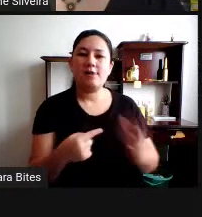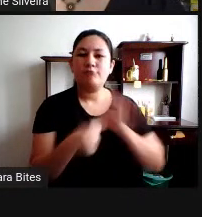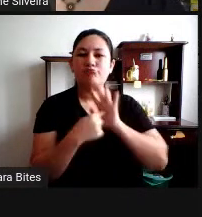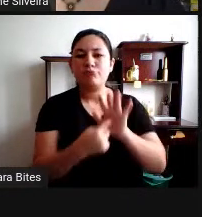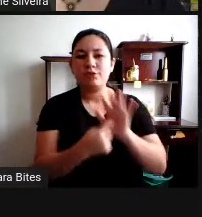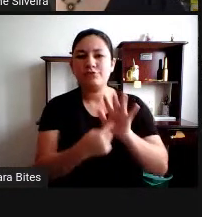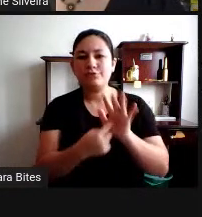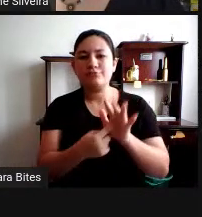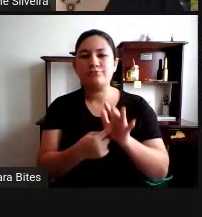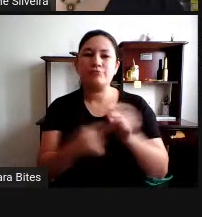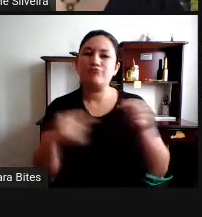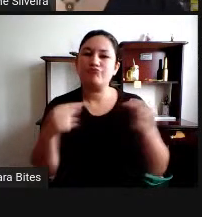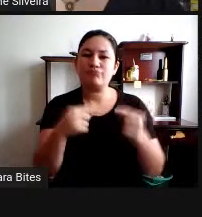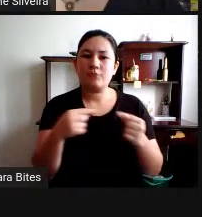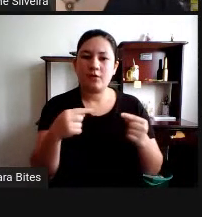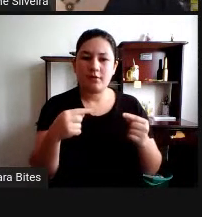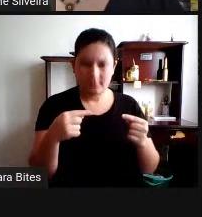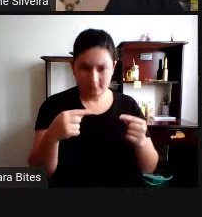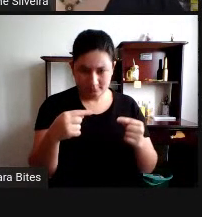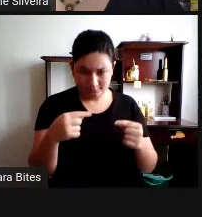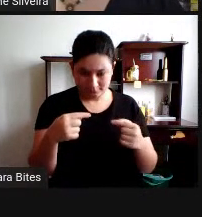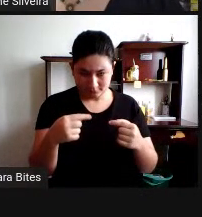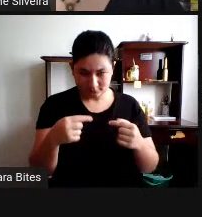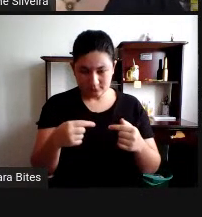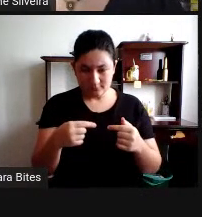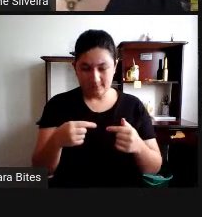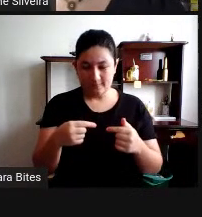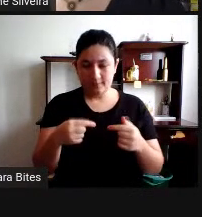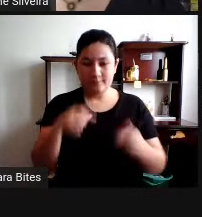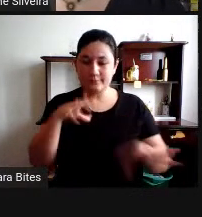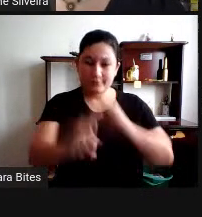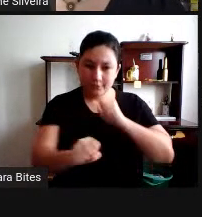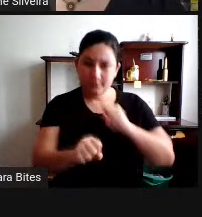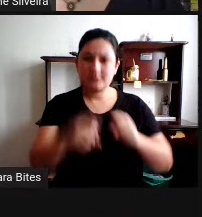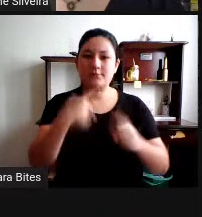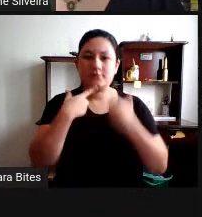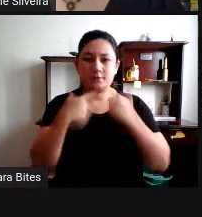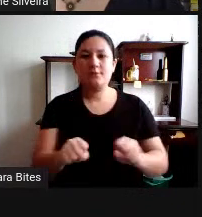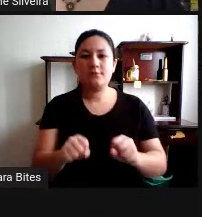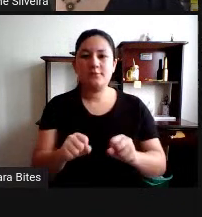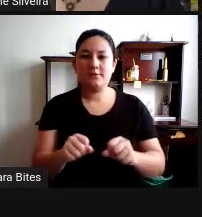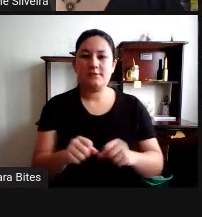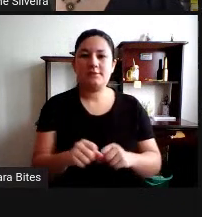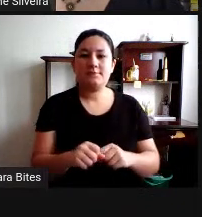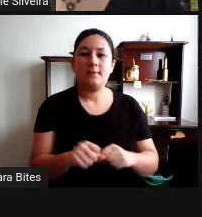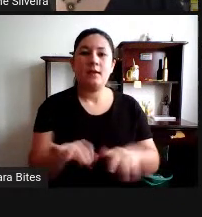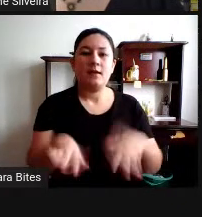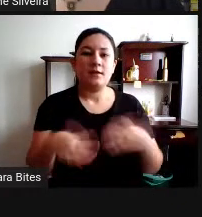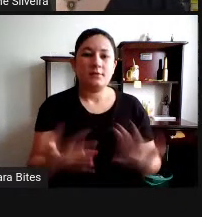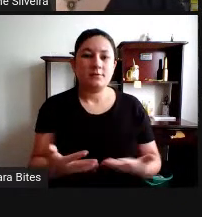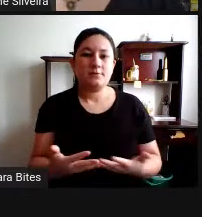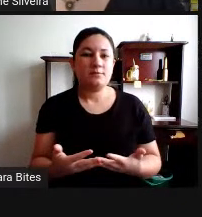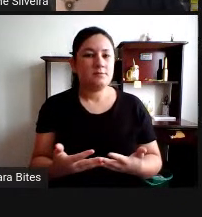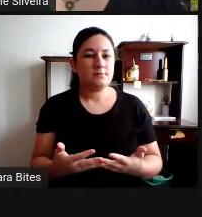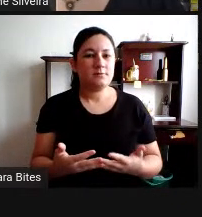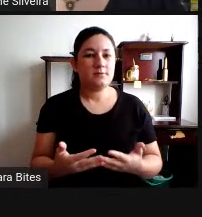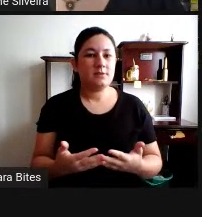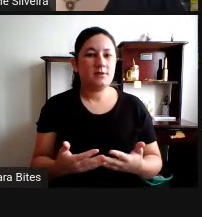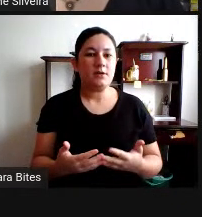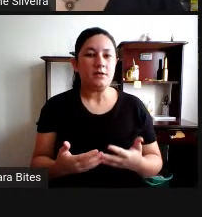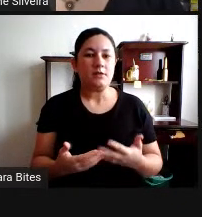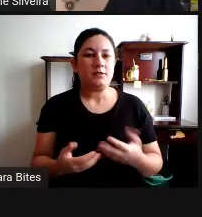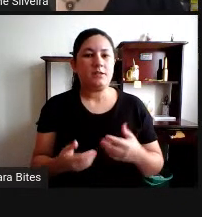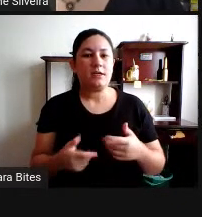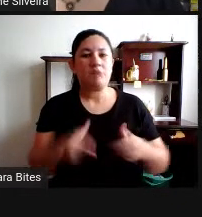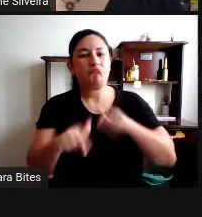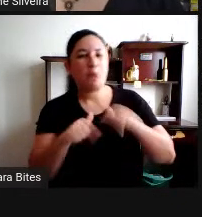referências à constituição, à formação do linguista, seja quando ele narra o seu próprio processo de trabalho, seja quando faz